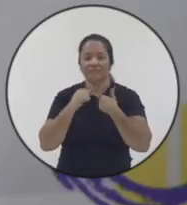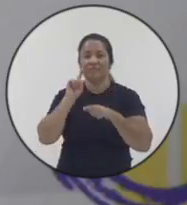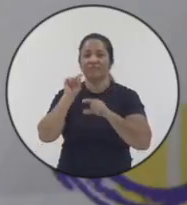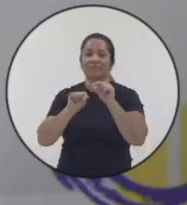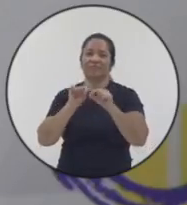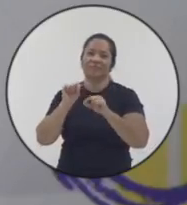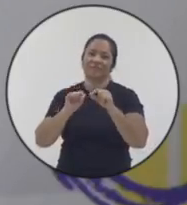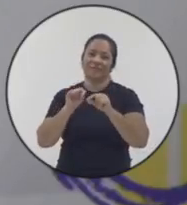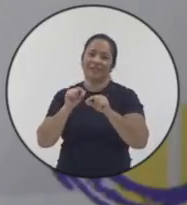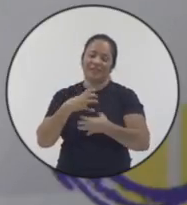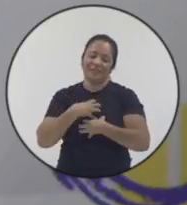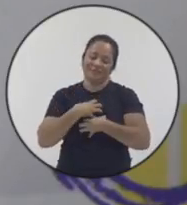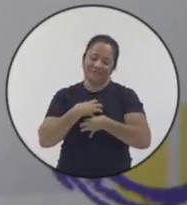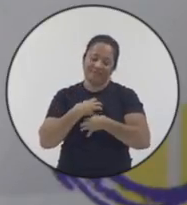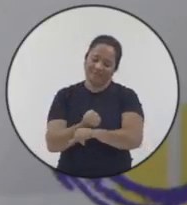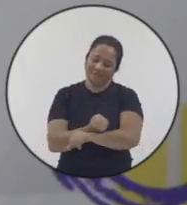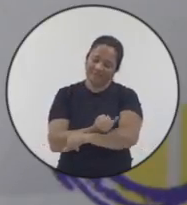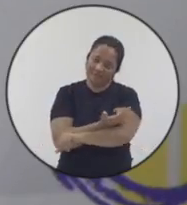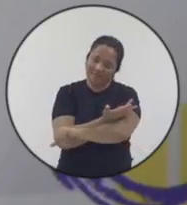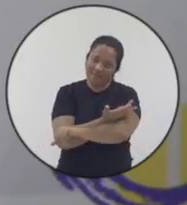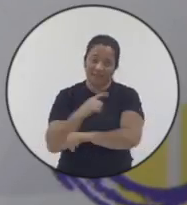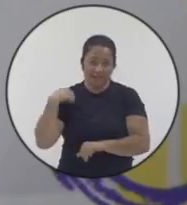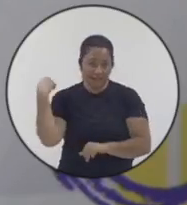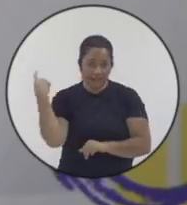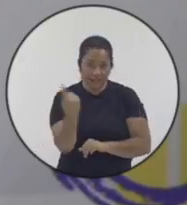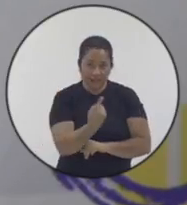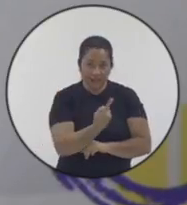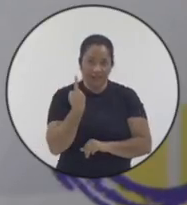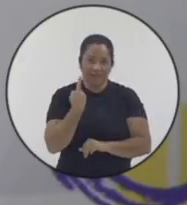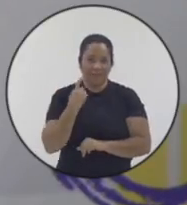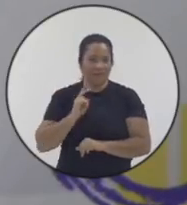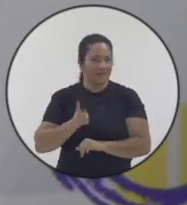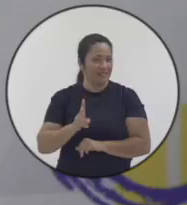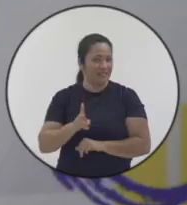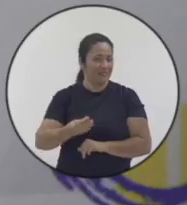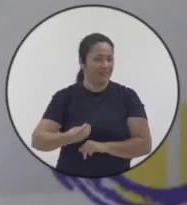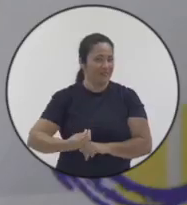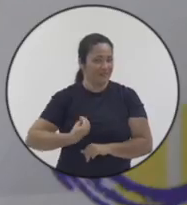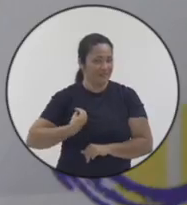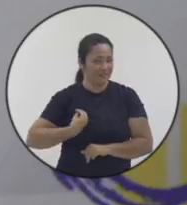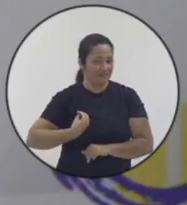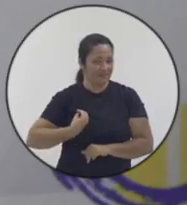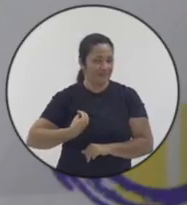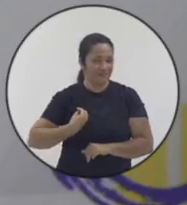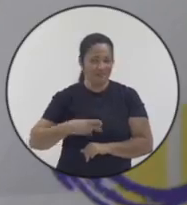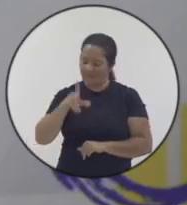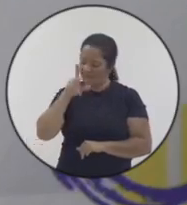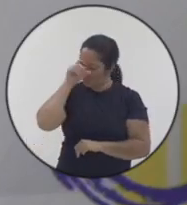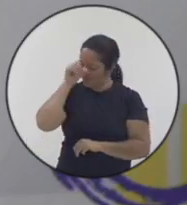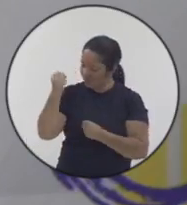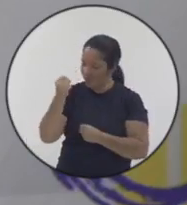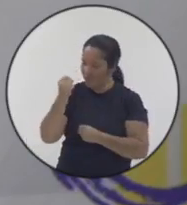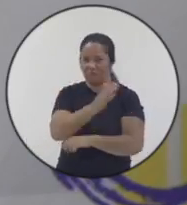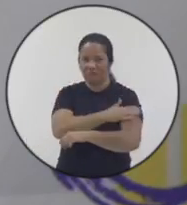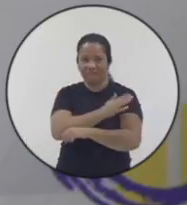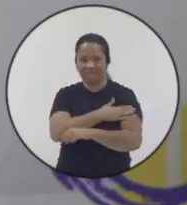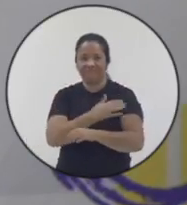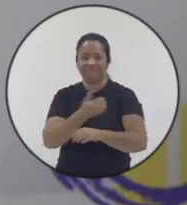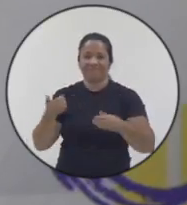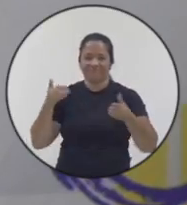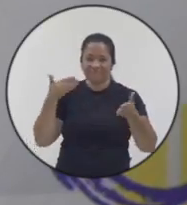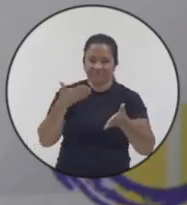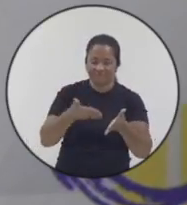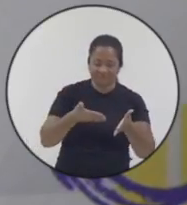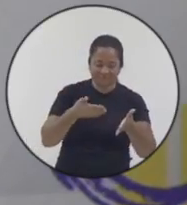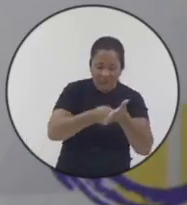meu desejo emocionado, inclusive, é que a gente possa seguir cada vez mais viva, que a gente possa seguir cada vez mais potente, cada vez mais ocupando os espaços. E